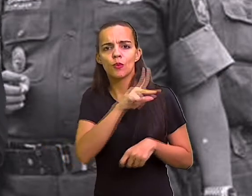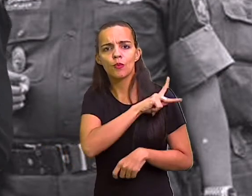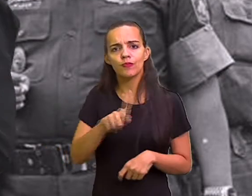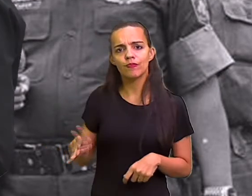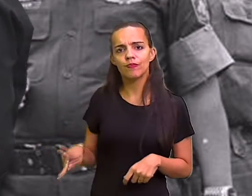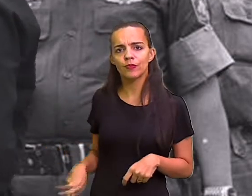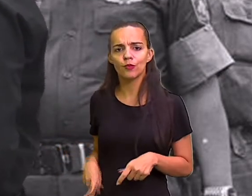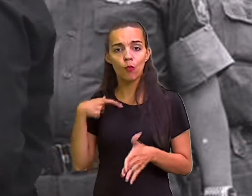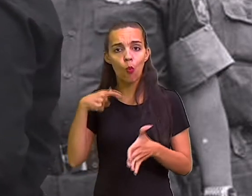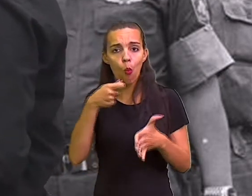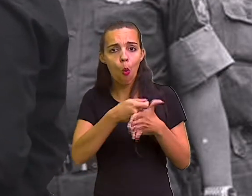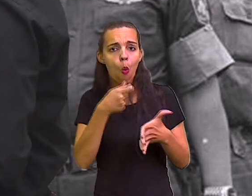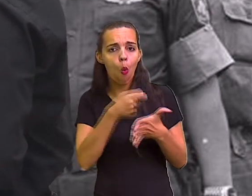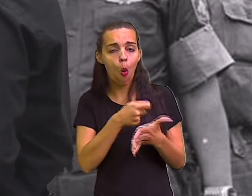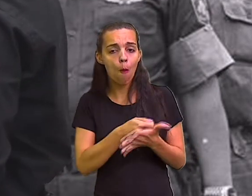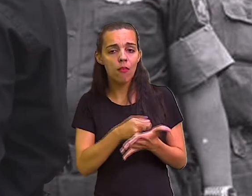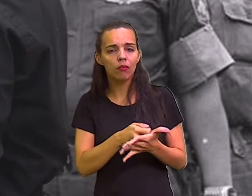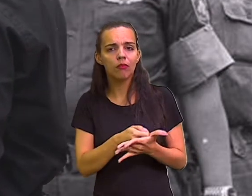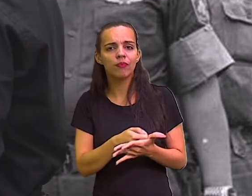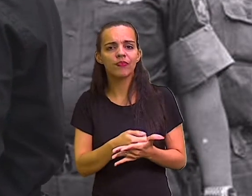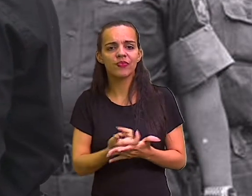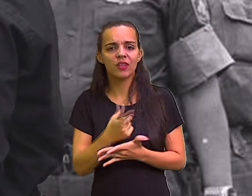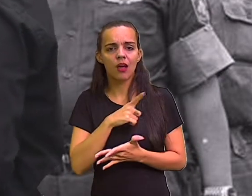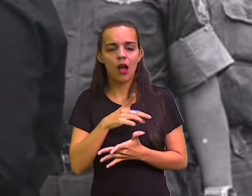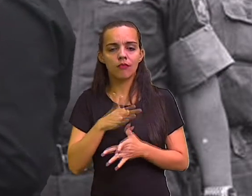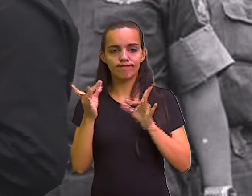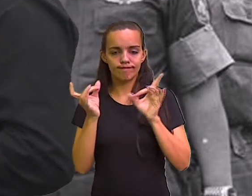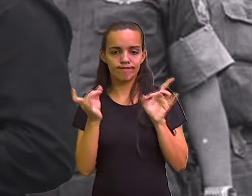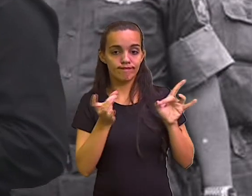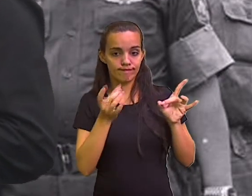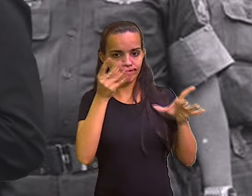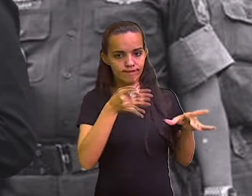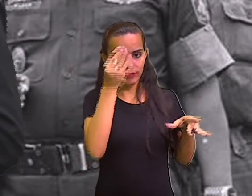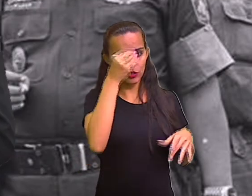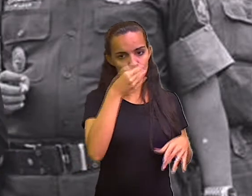foi obrigado a renunciar,